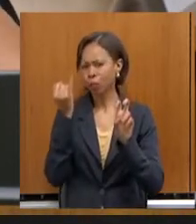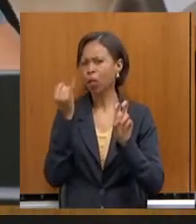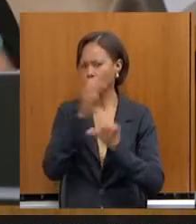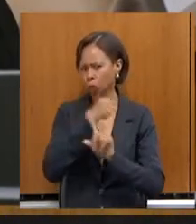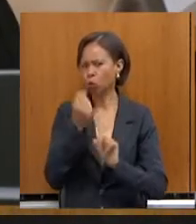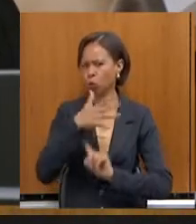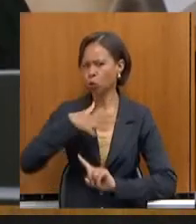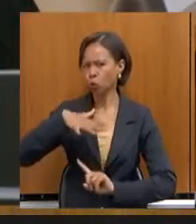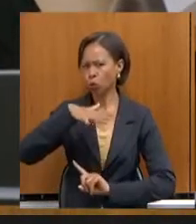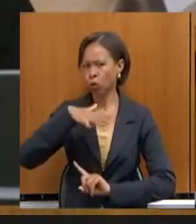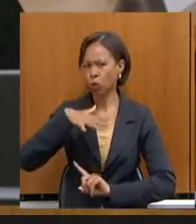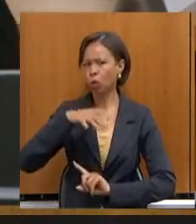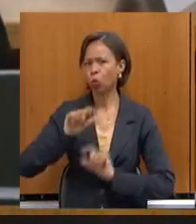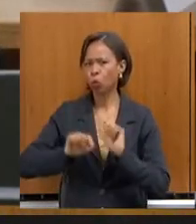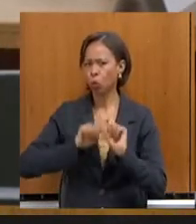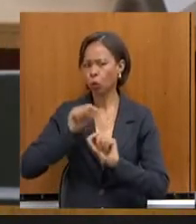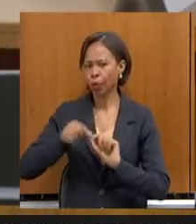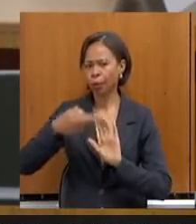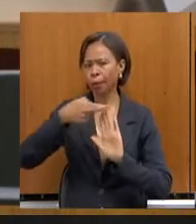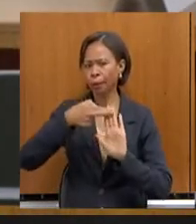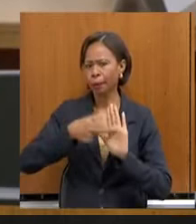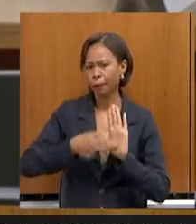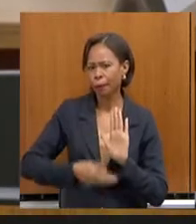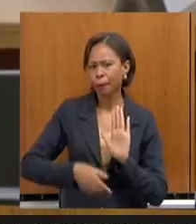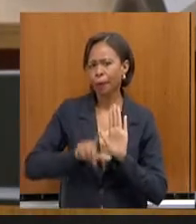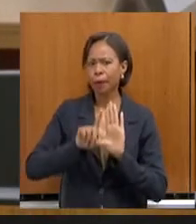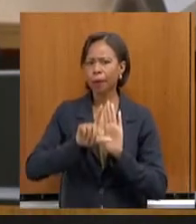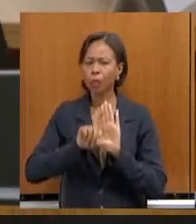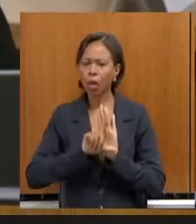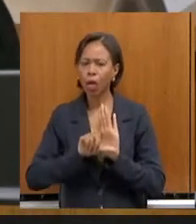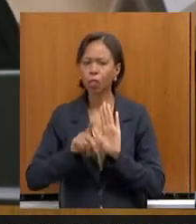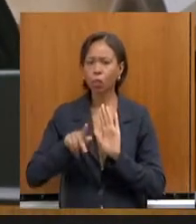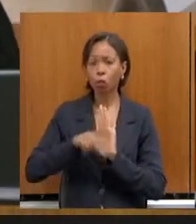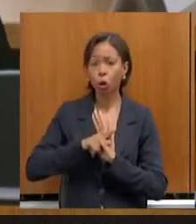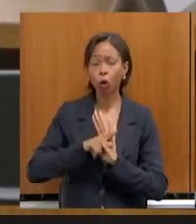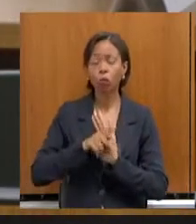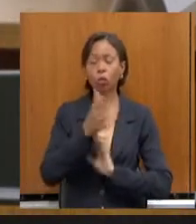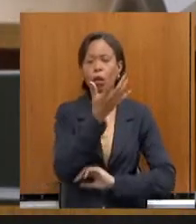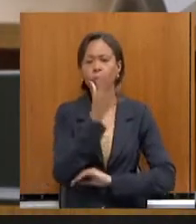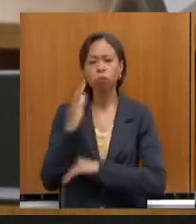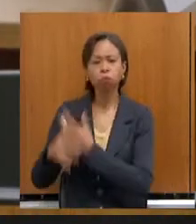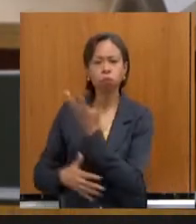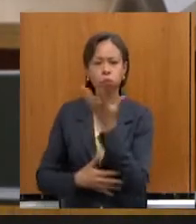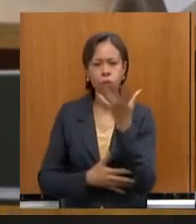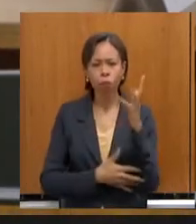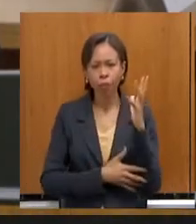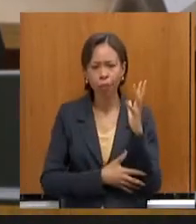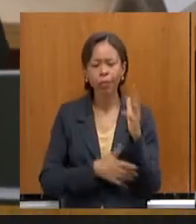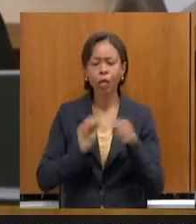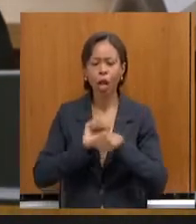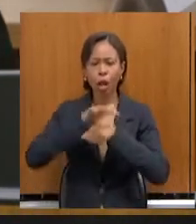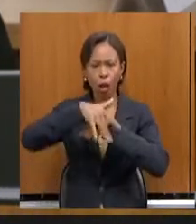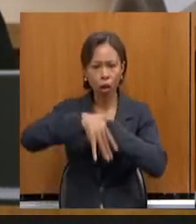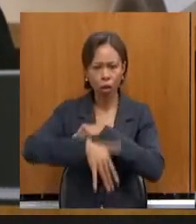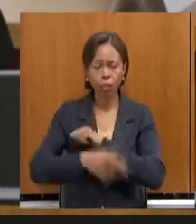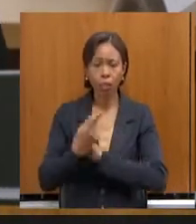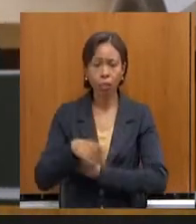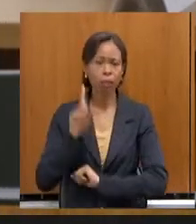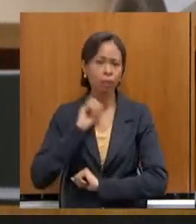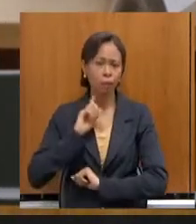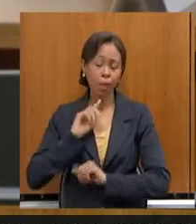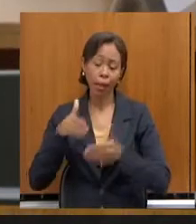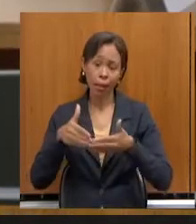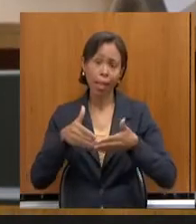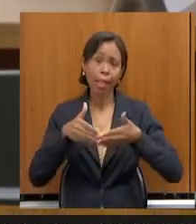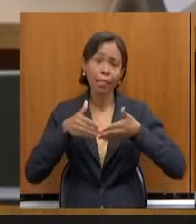que são usados autorizativos do sistema Estadual de Meio Ambiente recursos hídricos do Estado de Minas Gerais especialmente ele